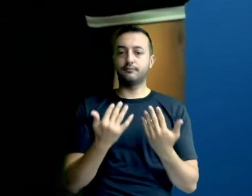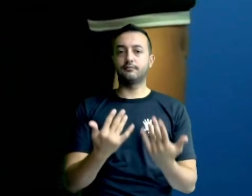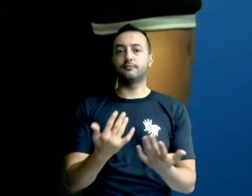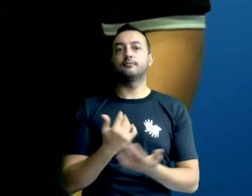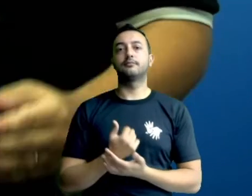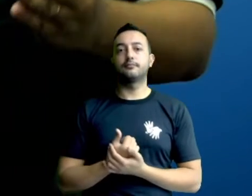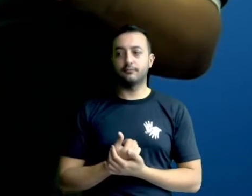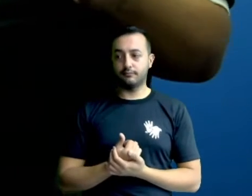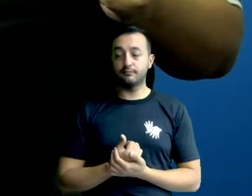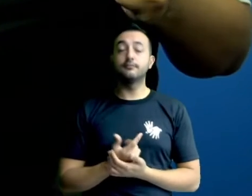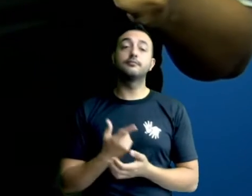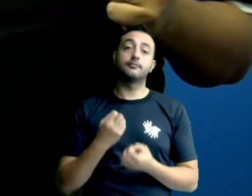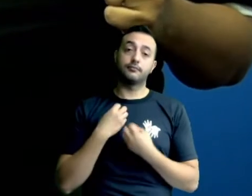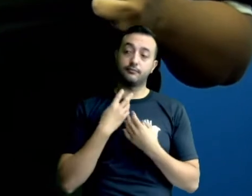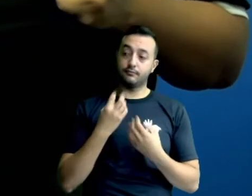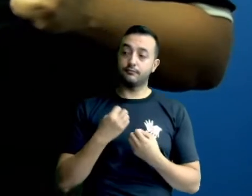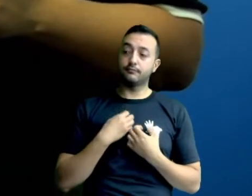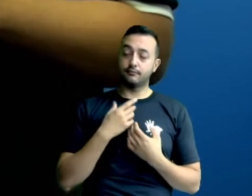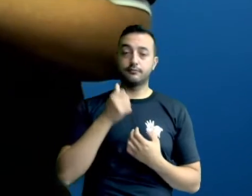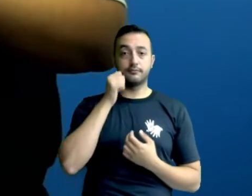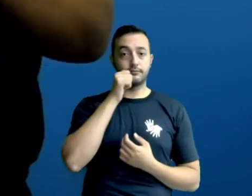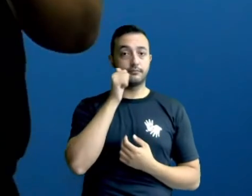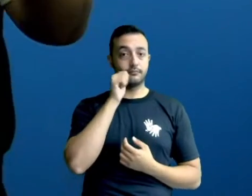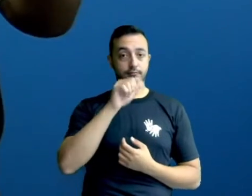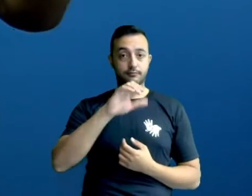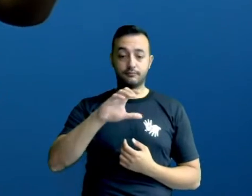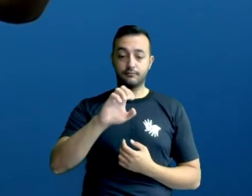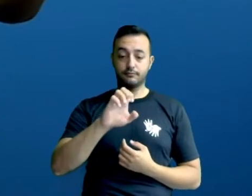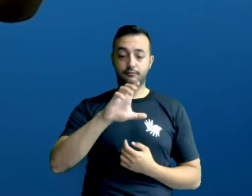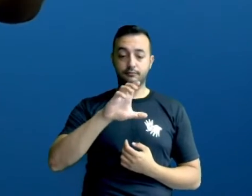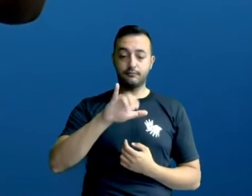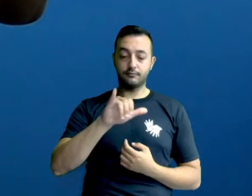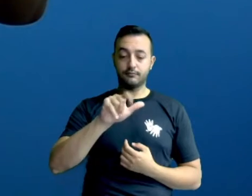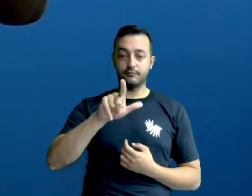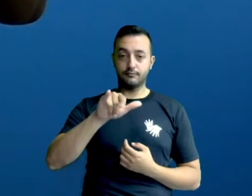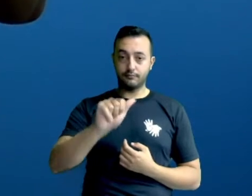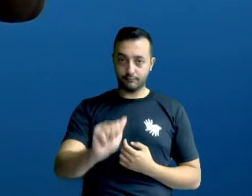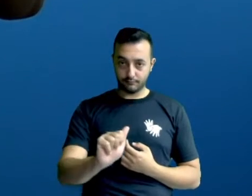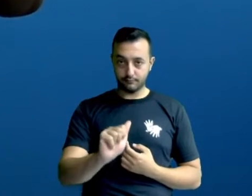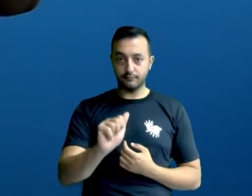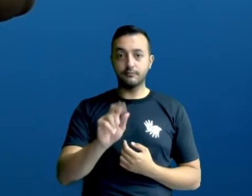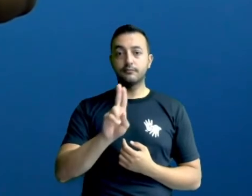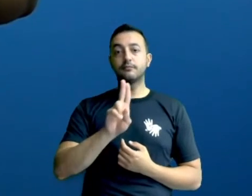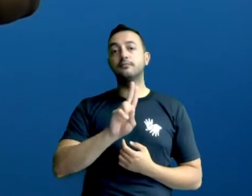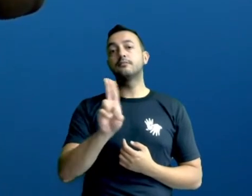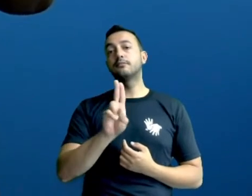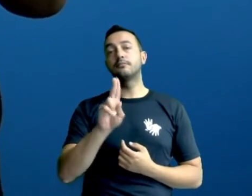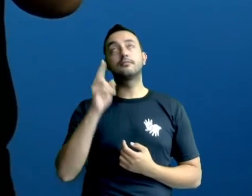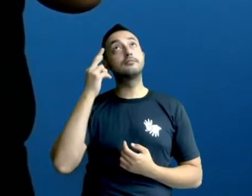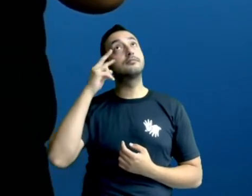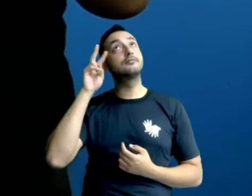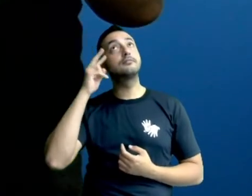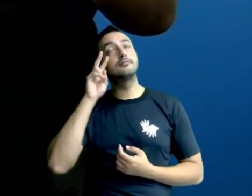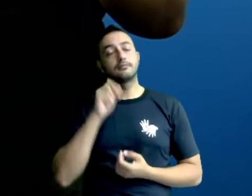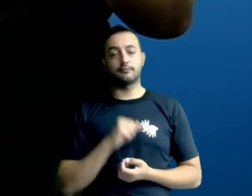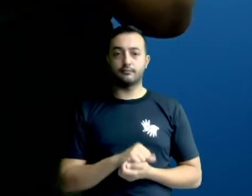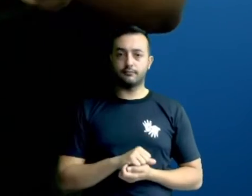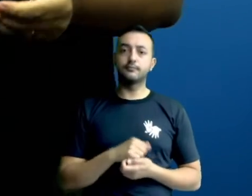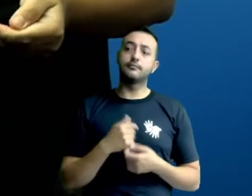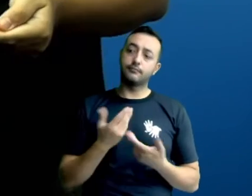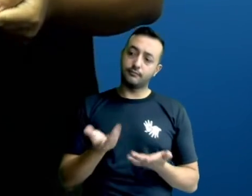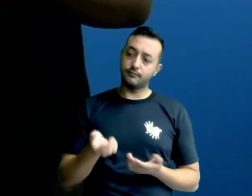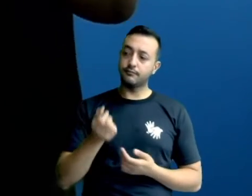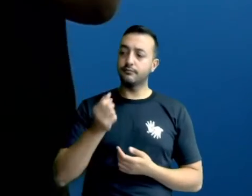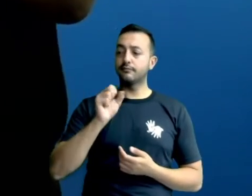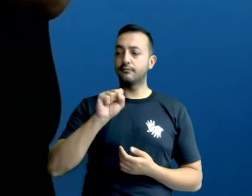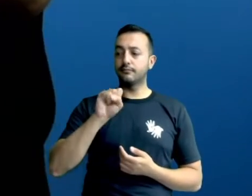só, aqui é um poema de Cecília Meirelles chamado Recordação. Ou seja, a sinestesia